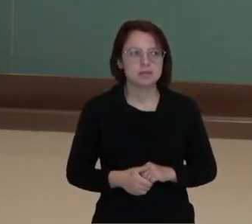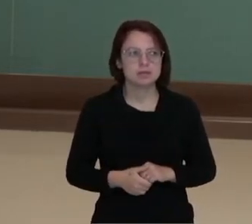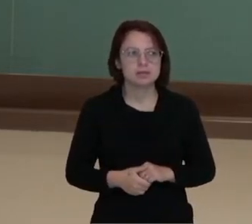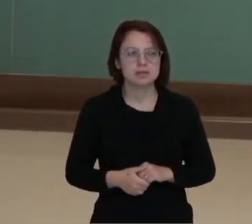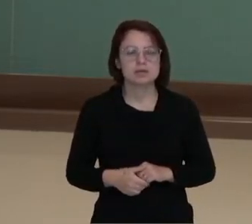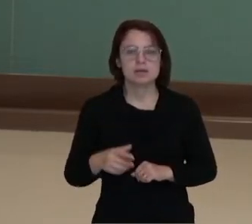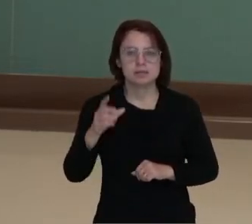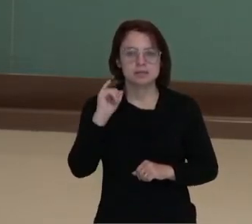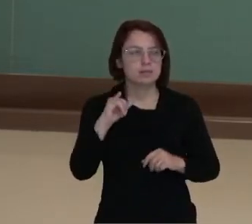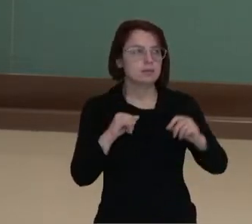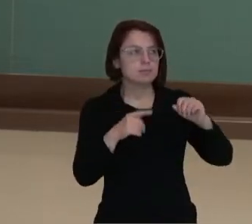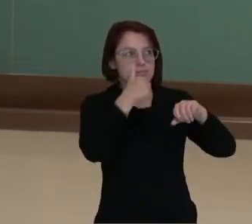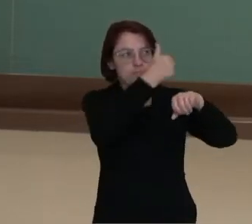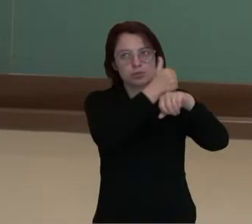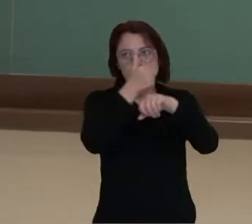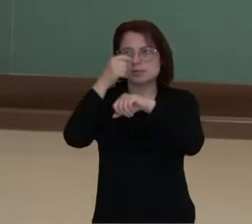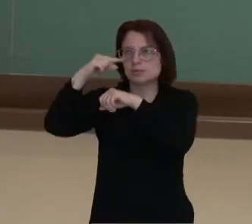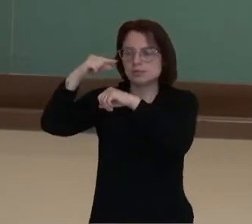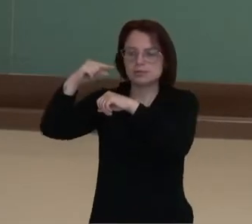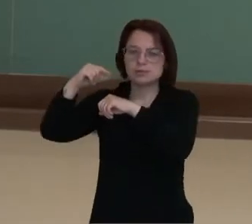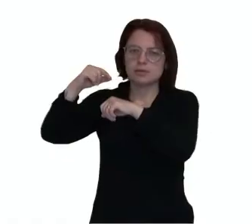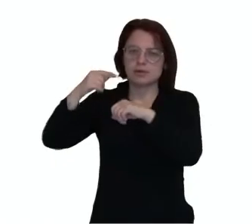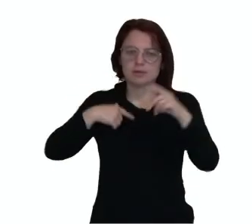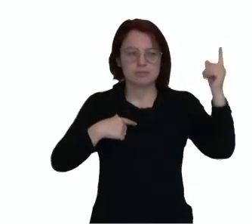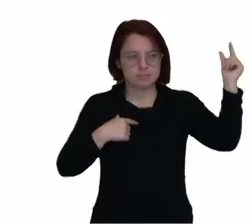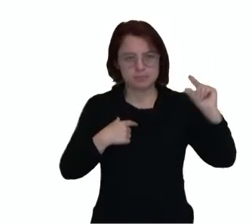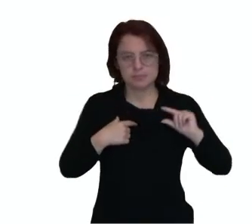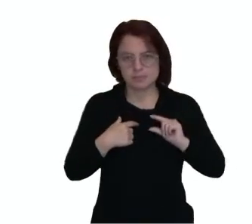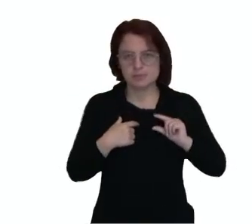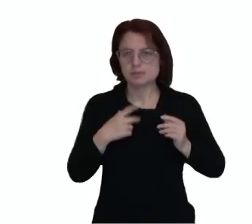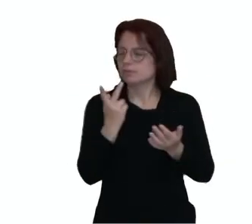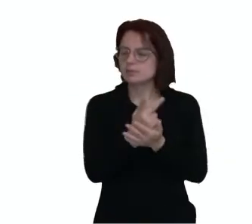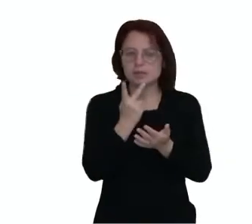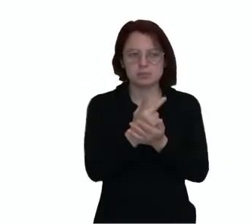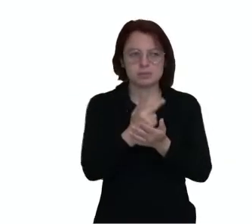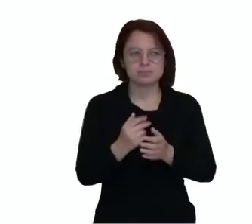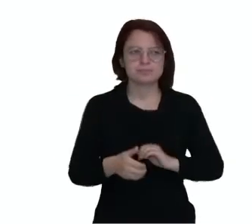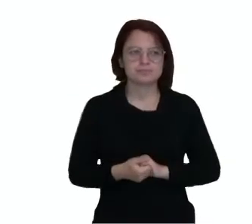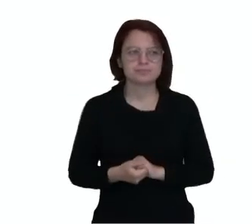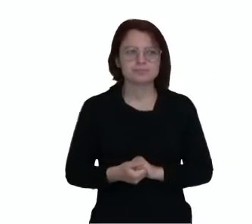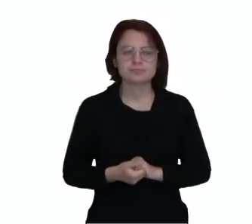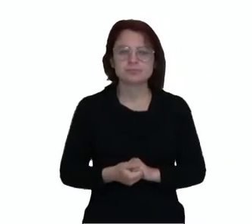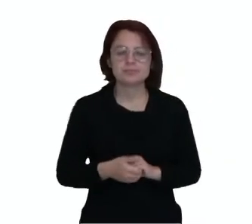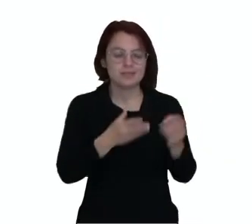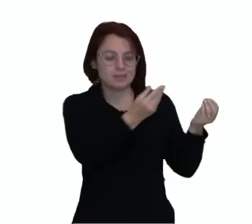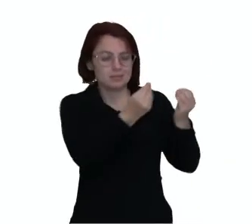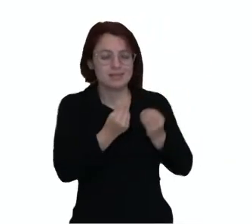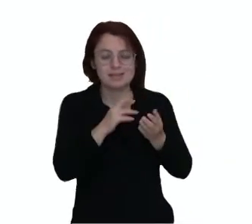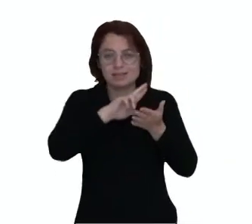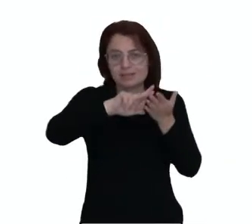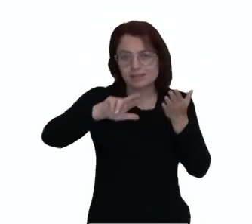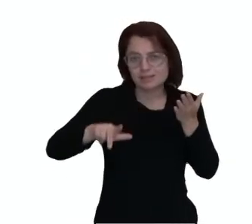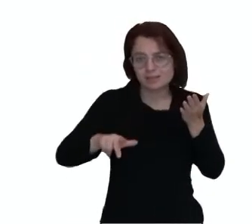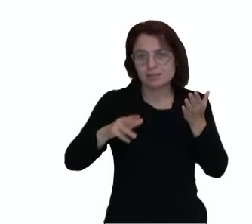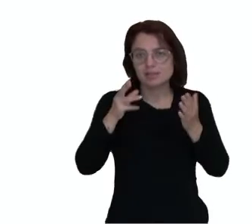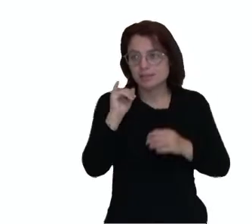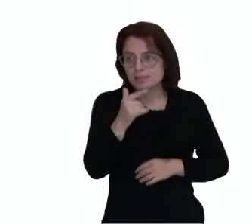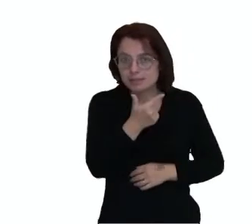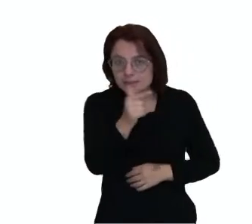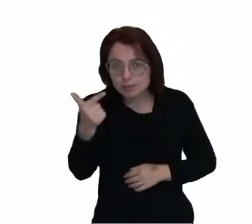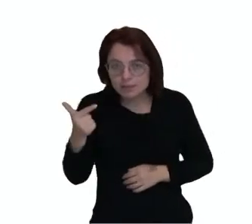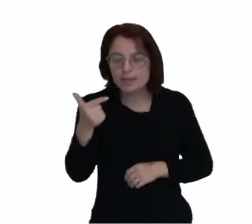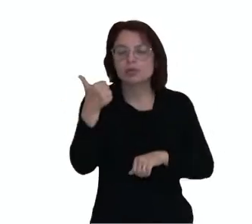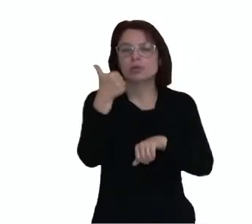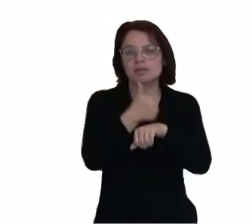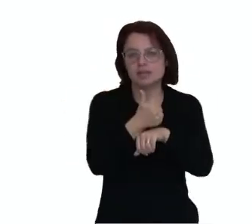sangue positivo, porque ele é dominante. E o recessivo vai determinar a característica somente se não tiver o dominante.